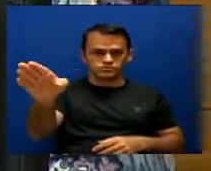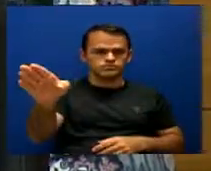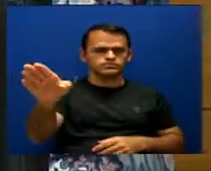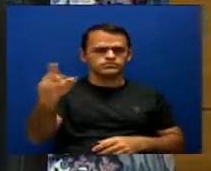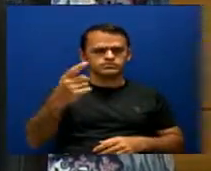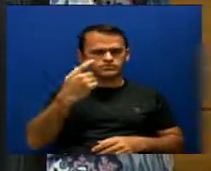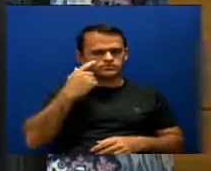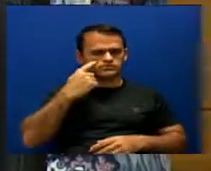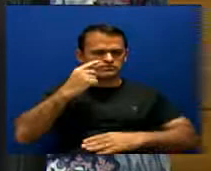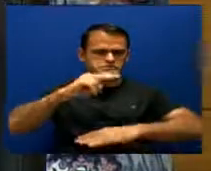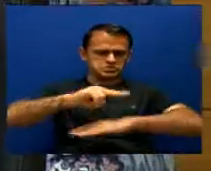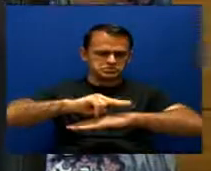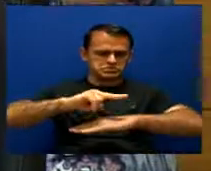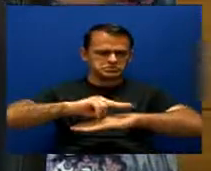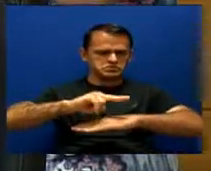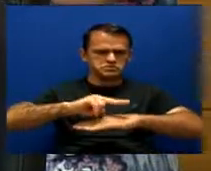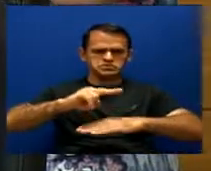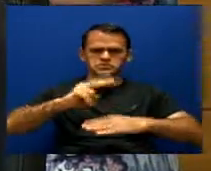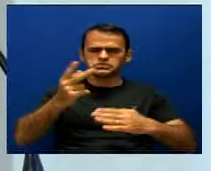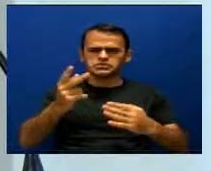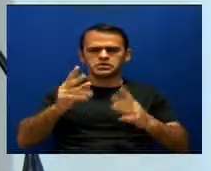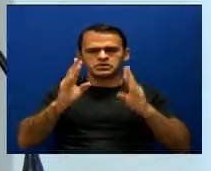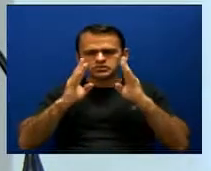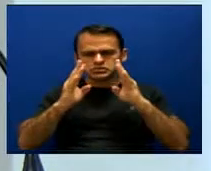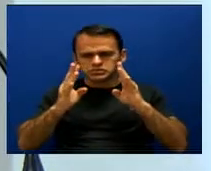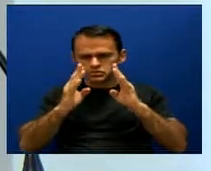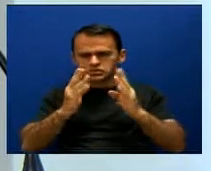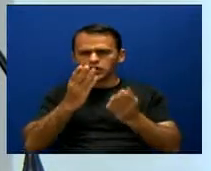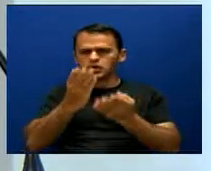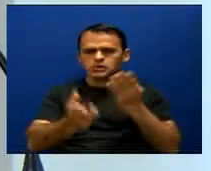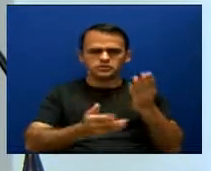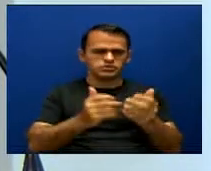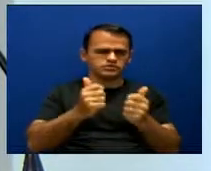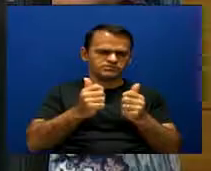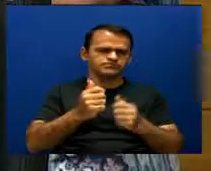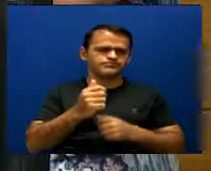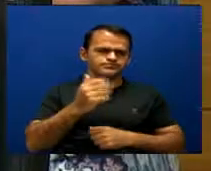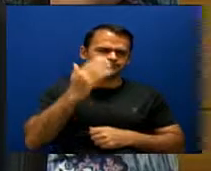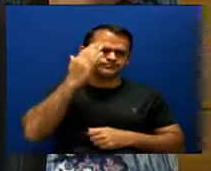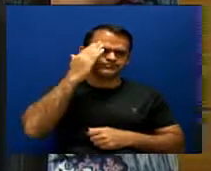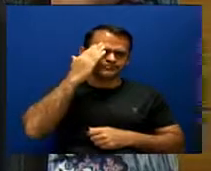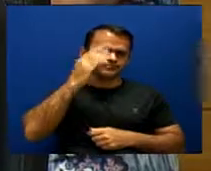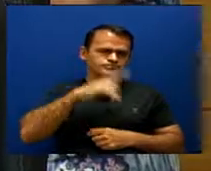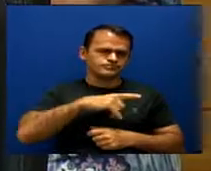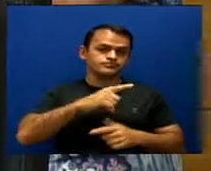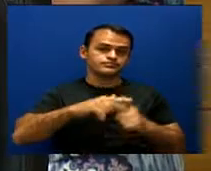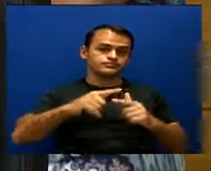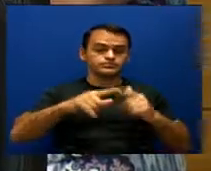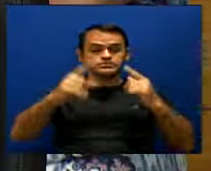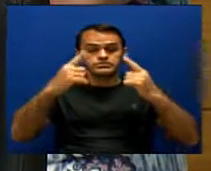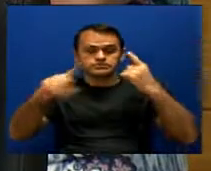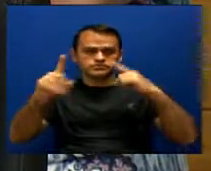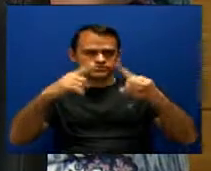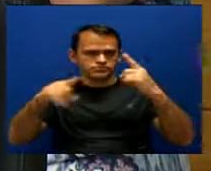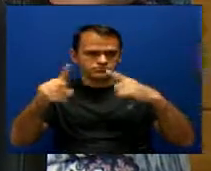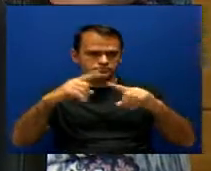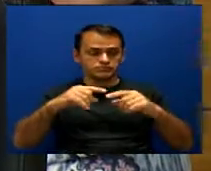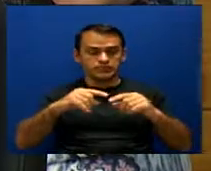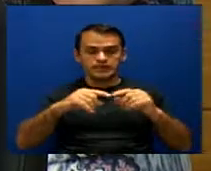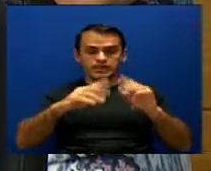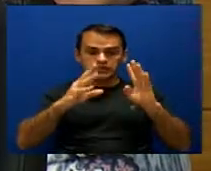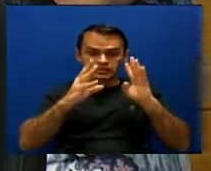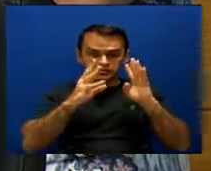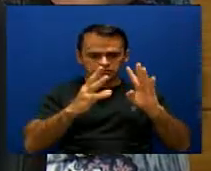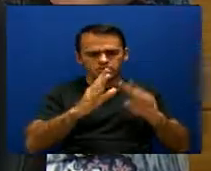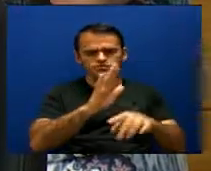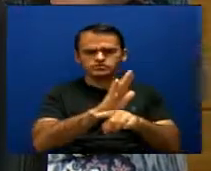atendido com todos esses problemas que estão ocorrendo aí com a Santa Casa, que é um problema administrativo, mas não estão sendo negado o atendimento,